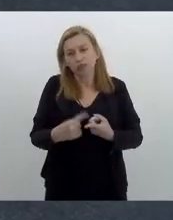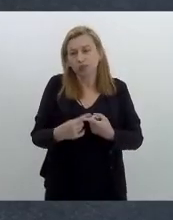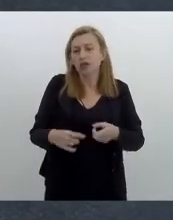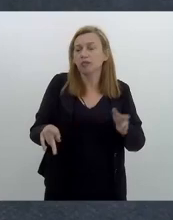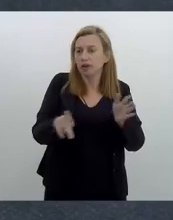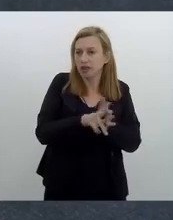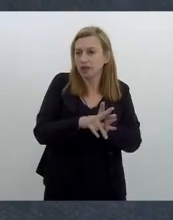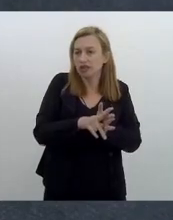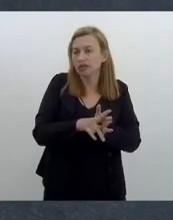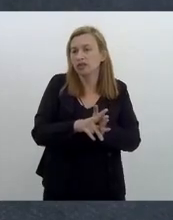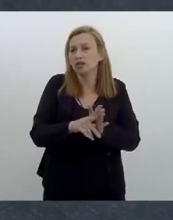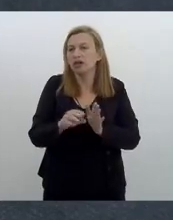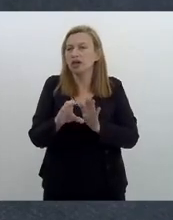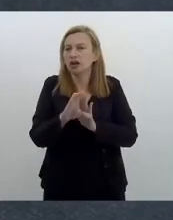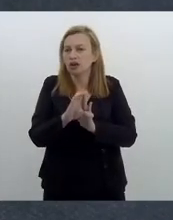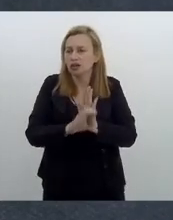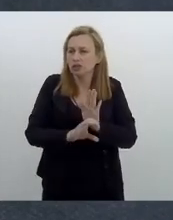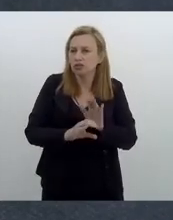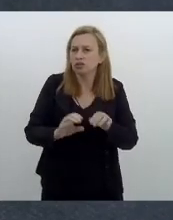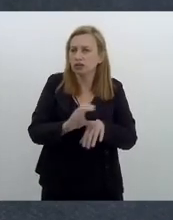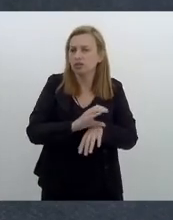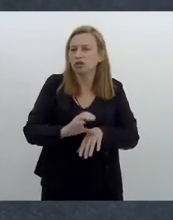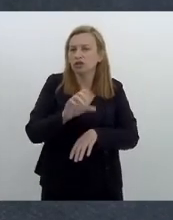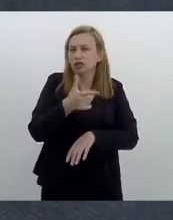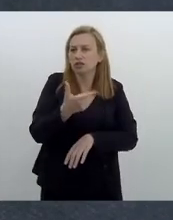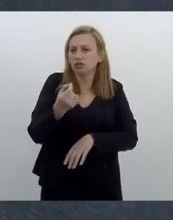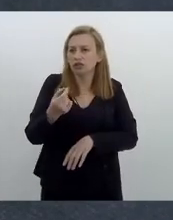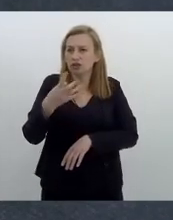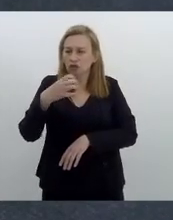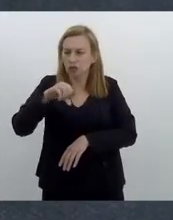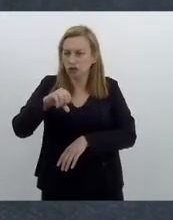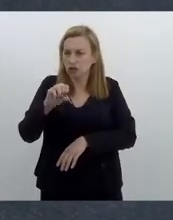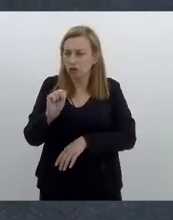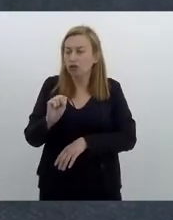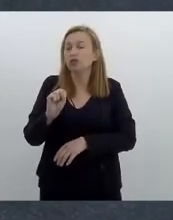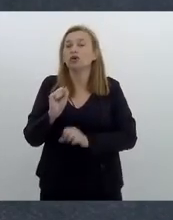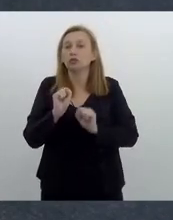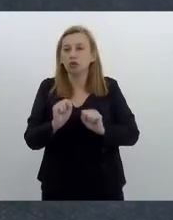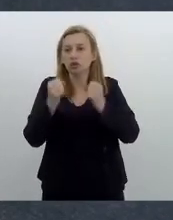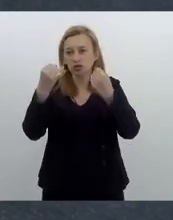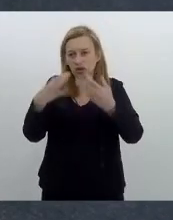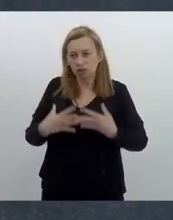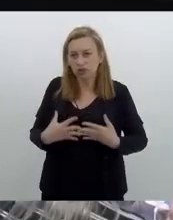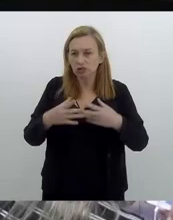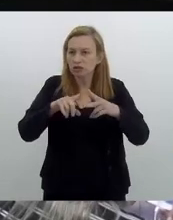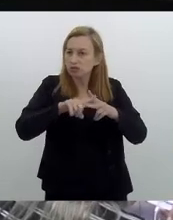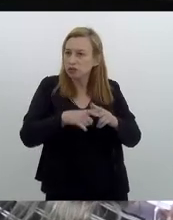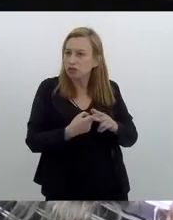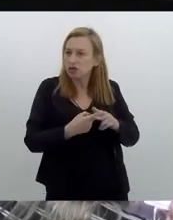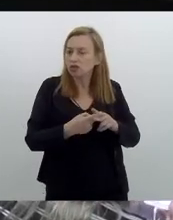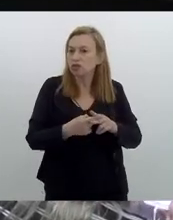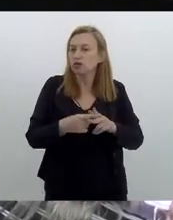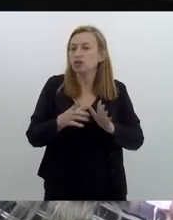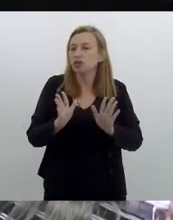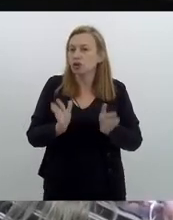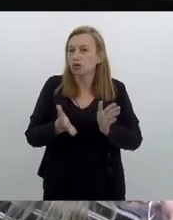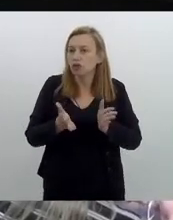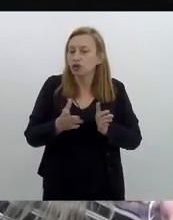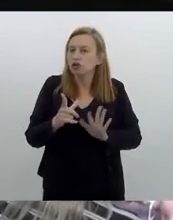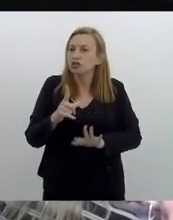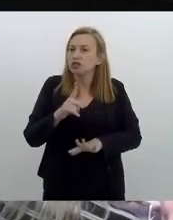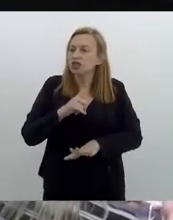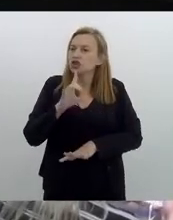20 de 98 Posso lhe explicar Houve uma modificação No regramento Hoje só